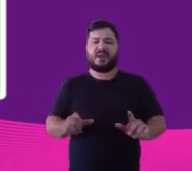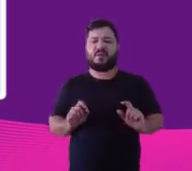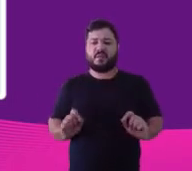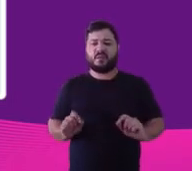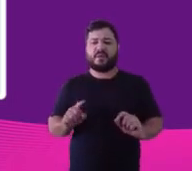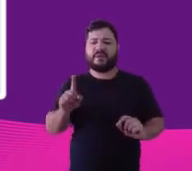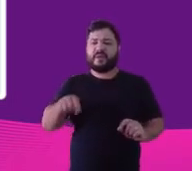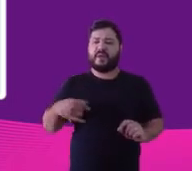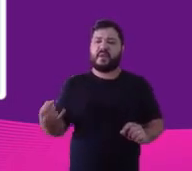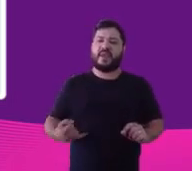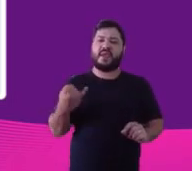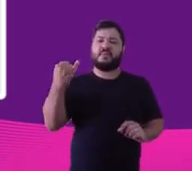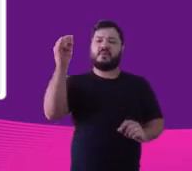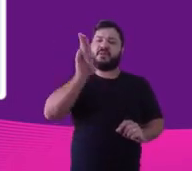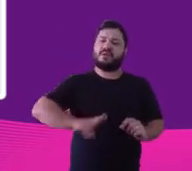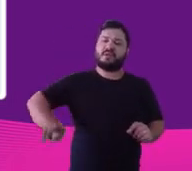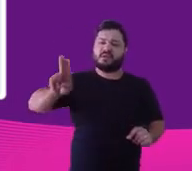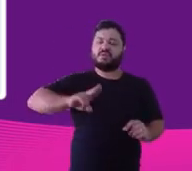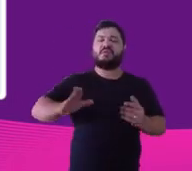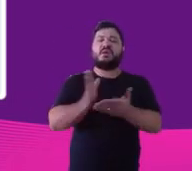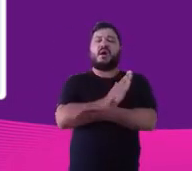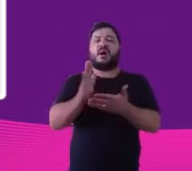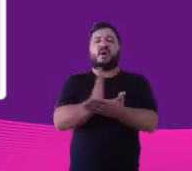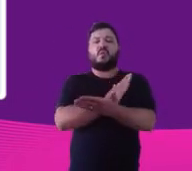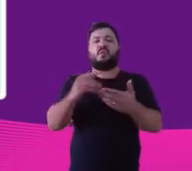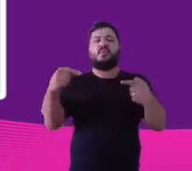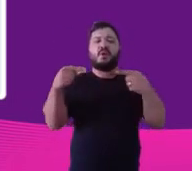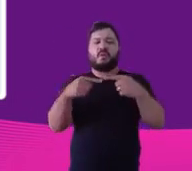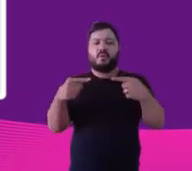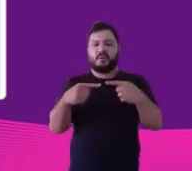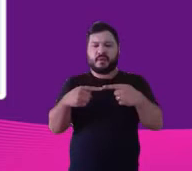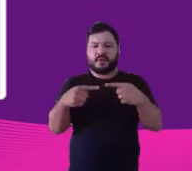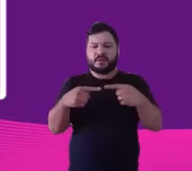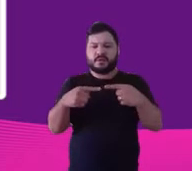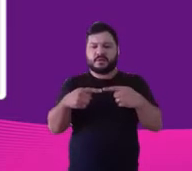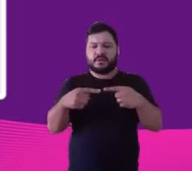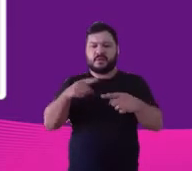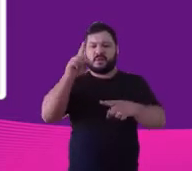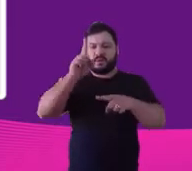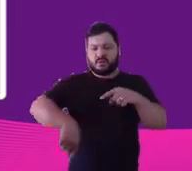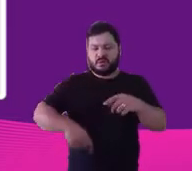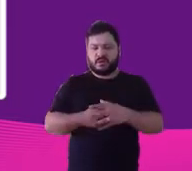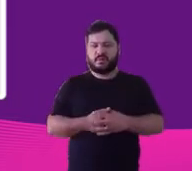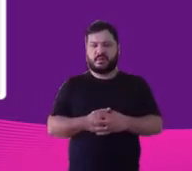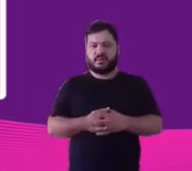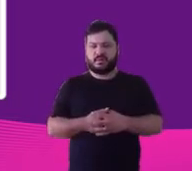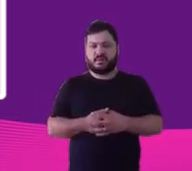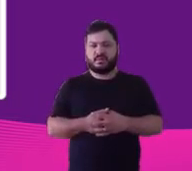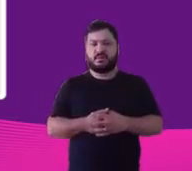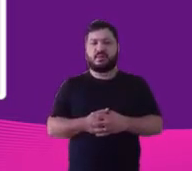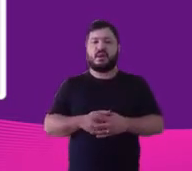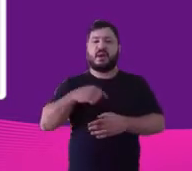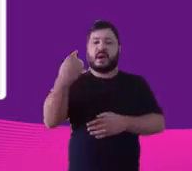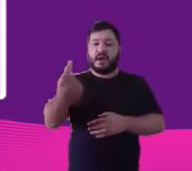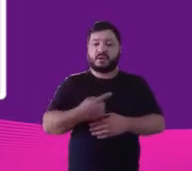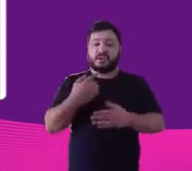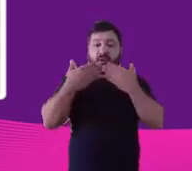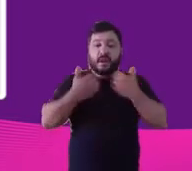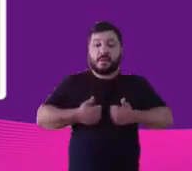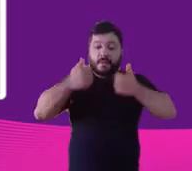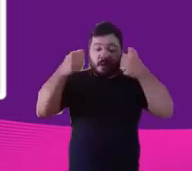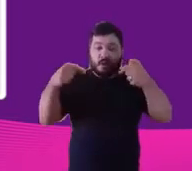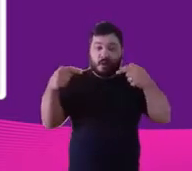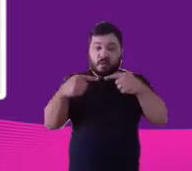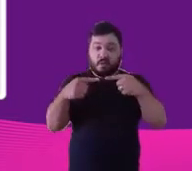é importantíssimo usar alguma combinação com o inibidor de proteção né a gente a melhor